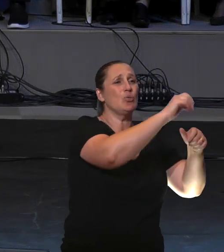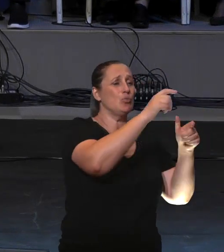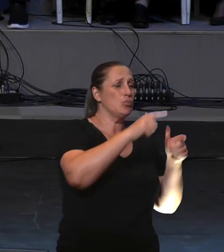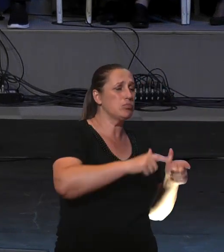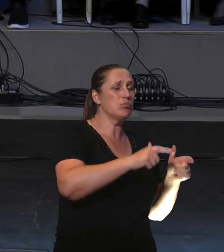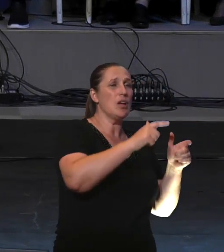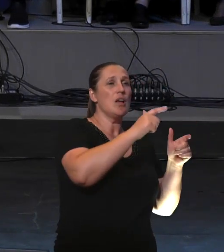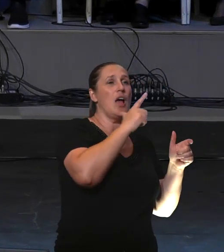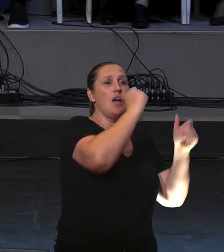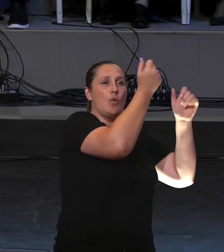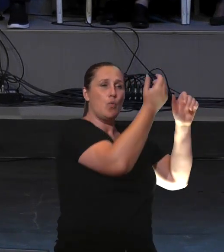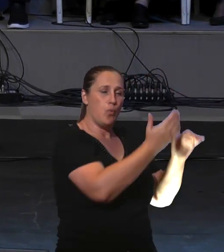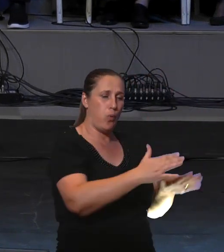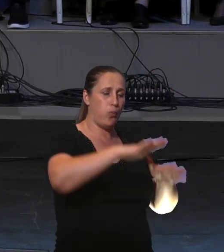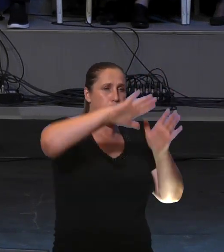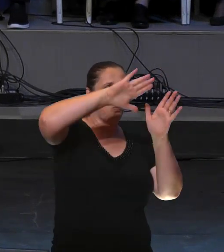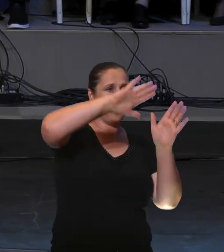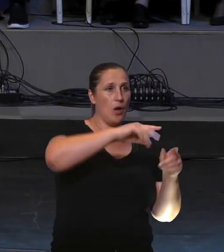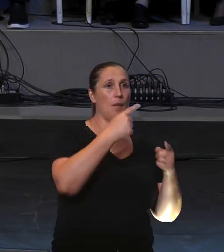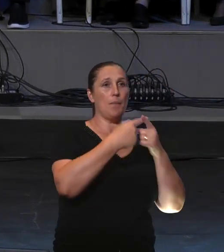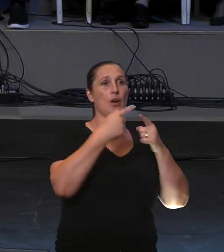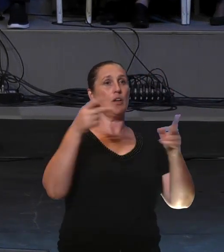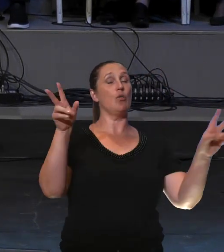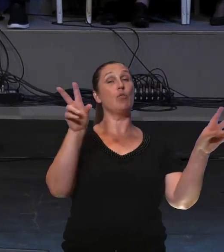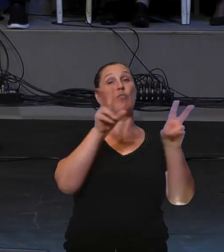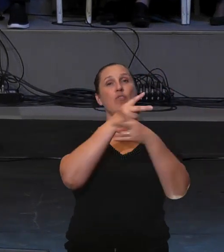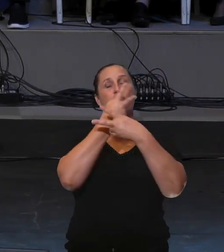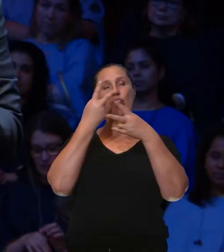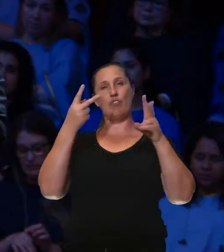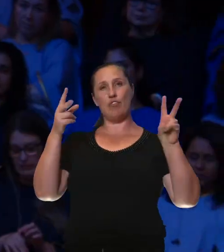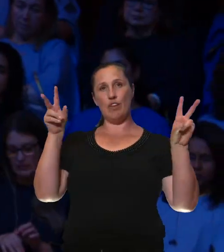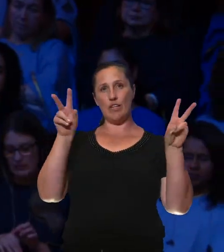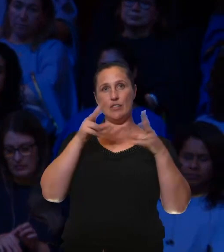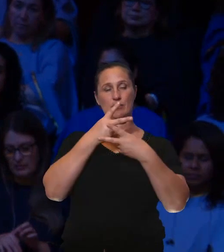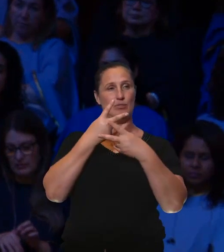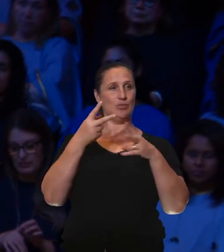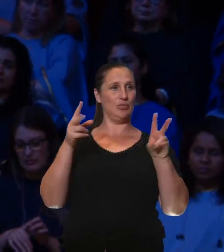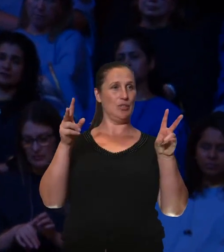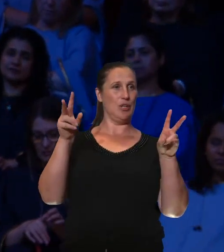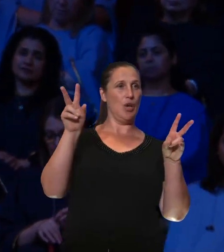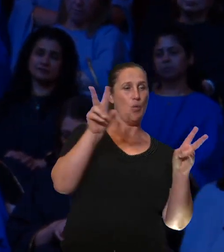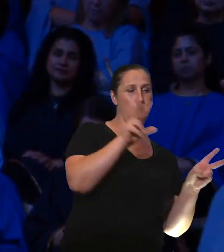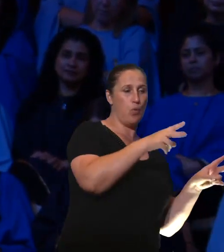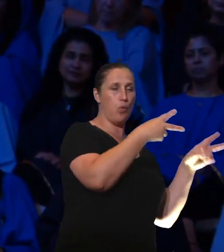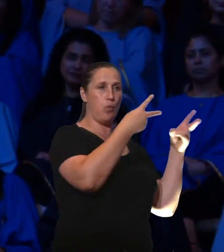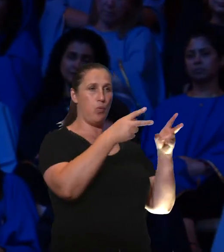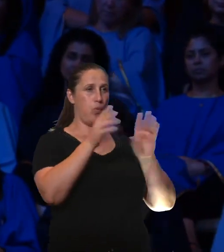açoitado pelas ondas, porque o vento era contrário.